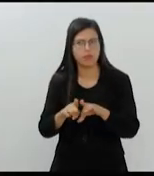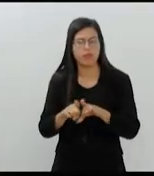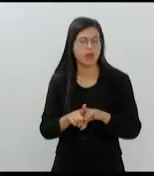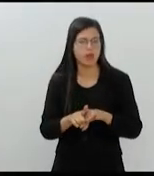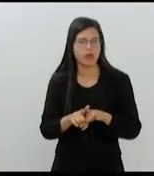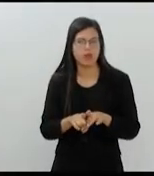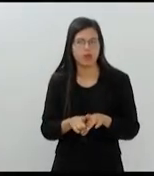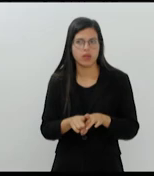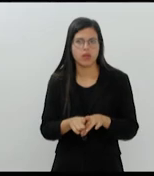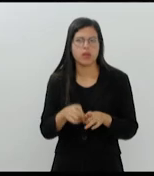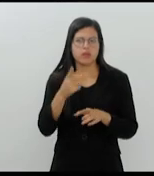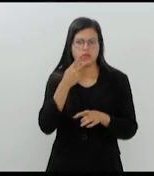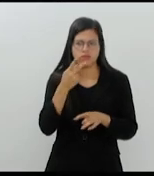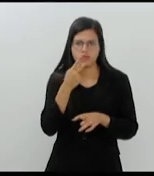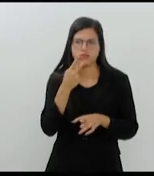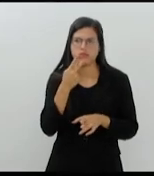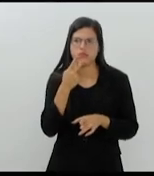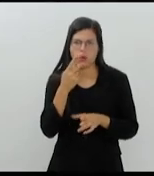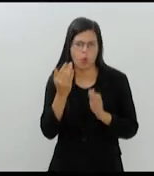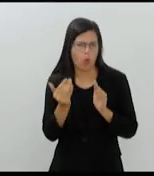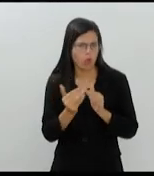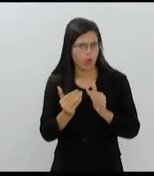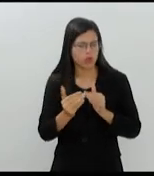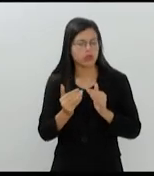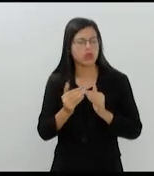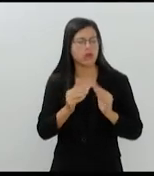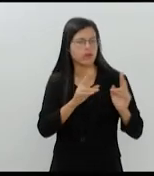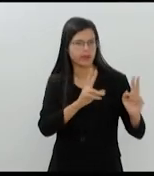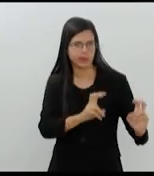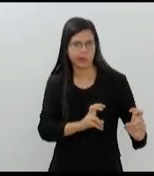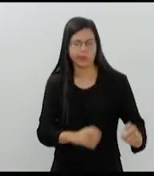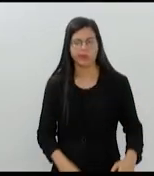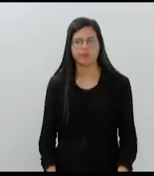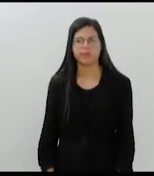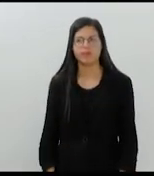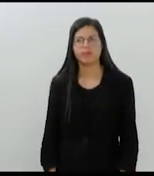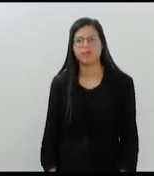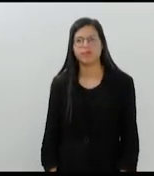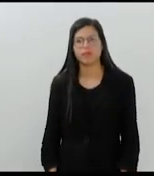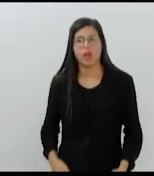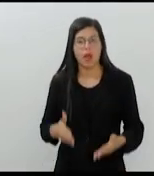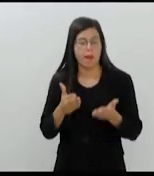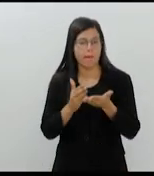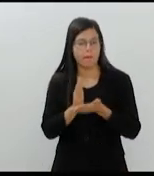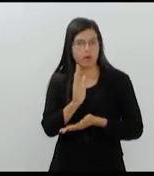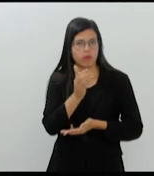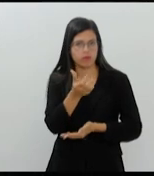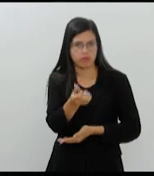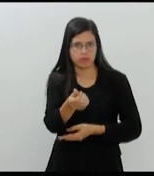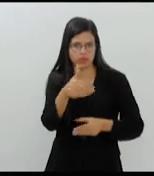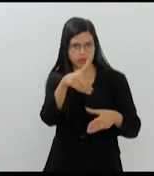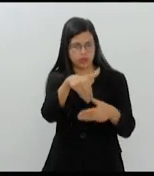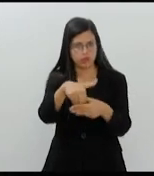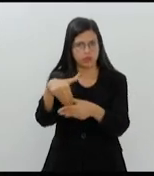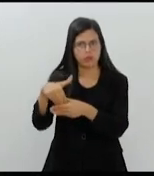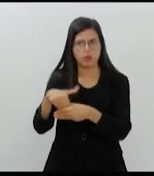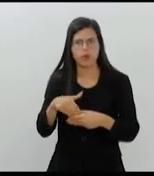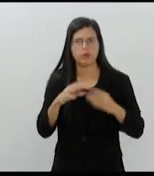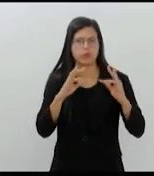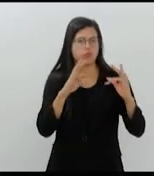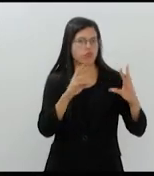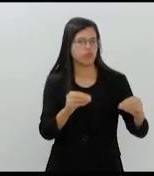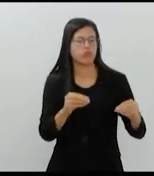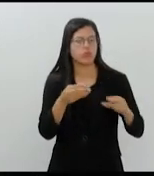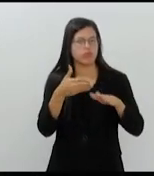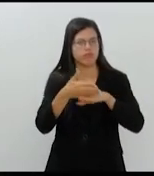pronunciou positivamente sobre a matéria, foi aprovado por 6 votos de todos os